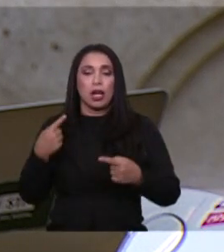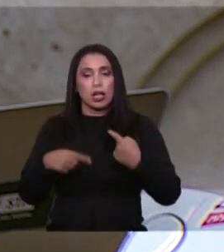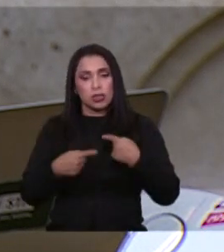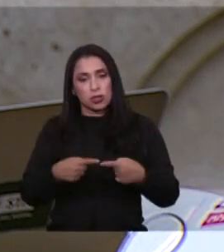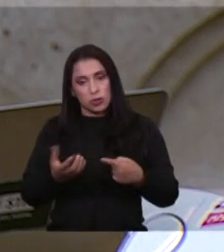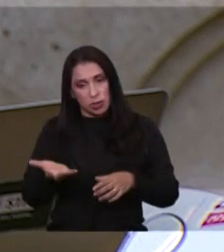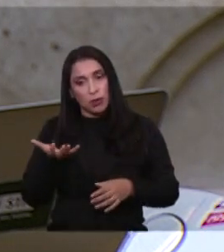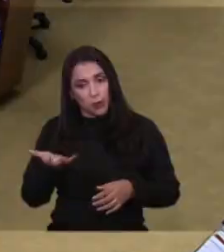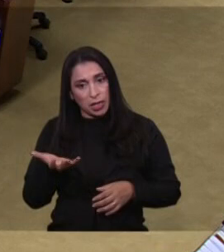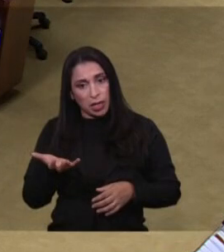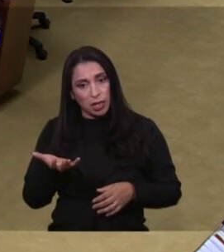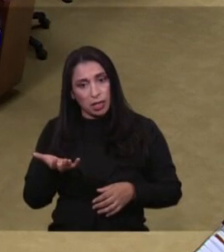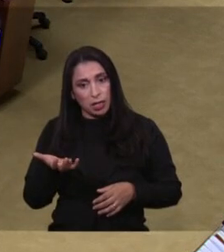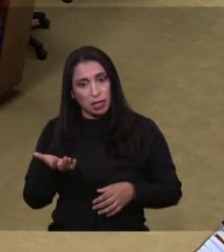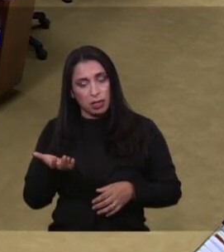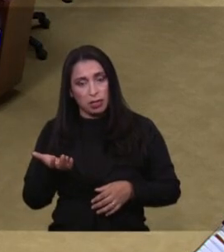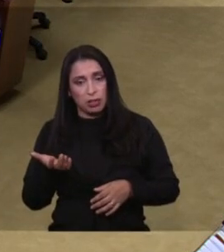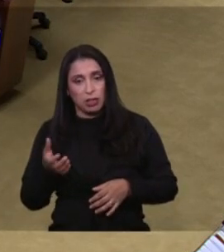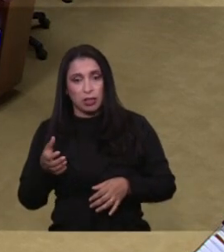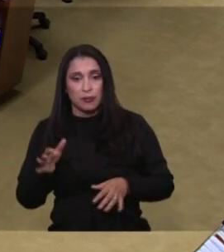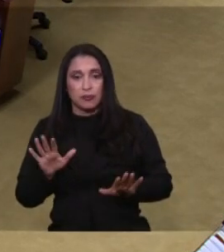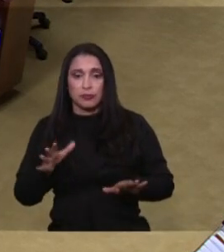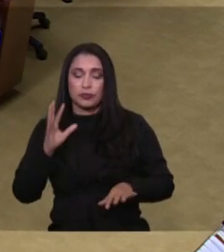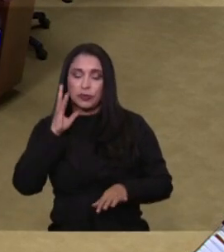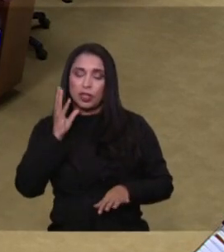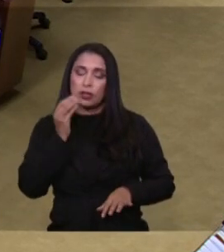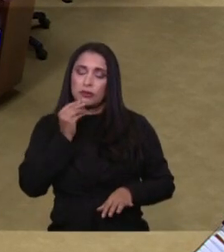se queremos. Veja bem, houve 9 votos pela